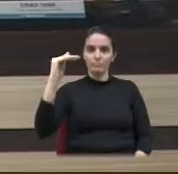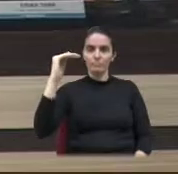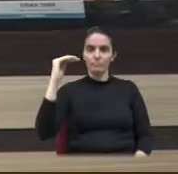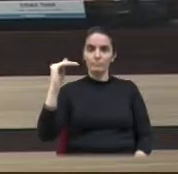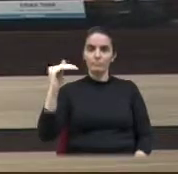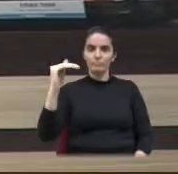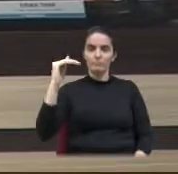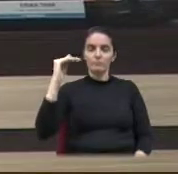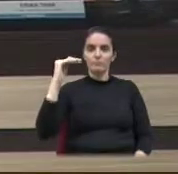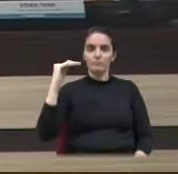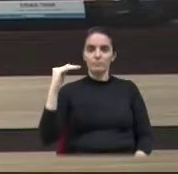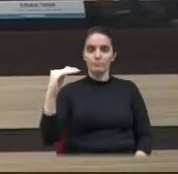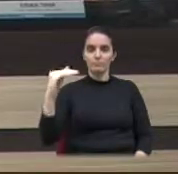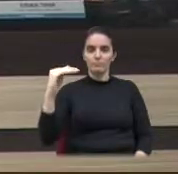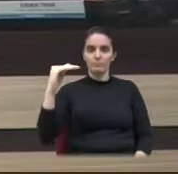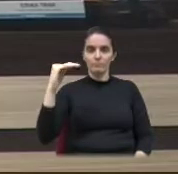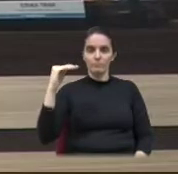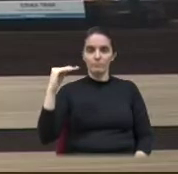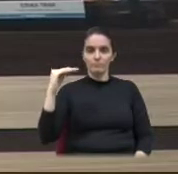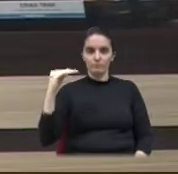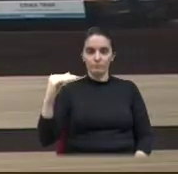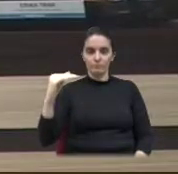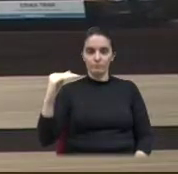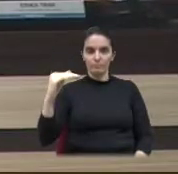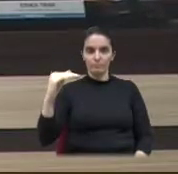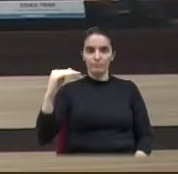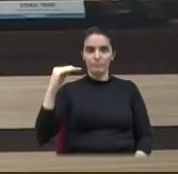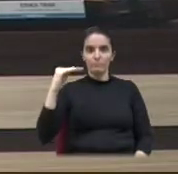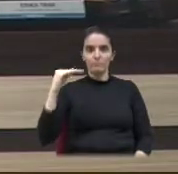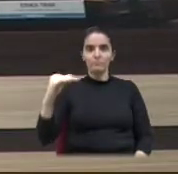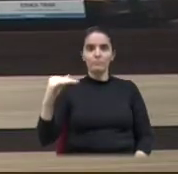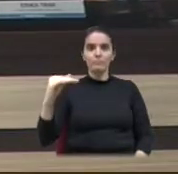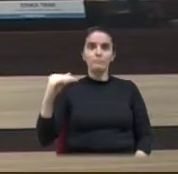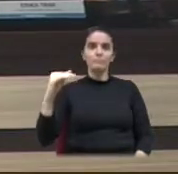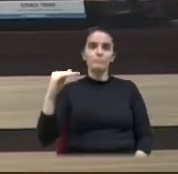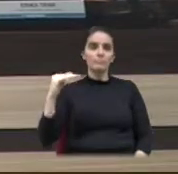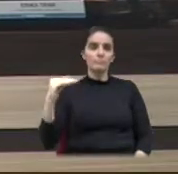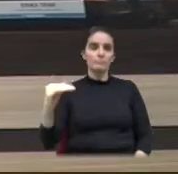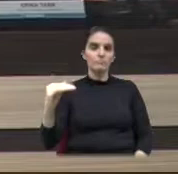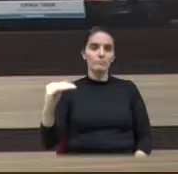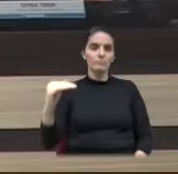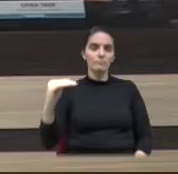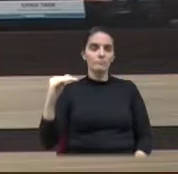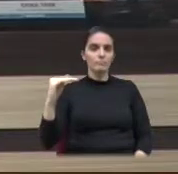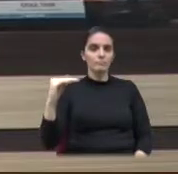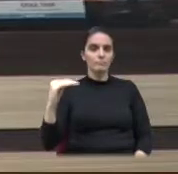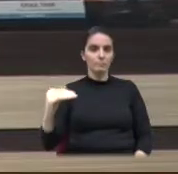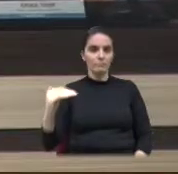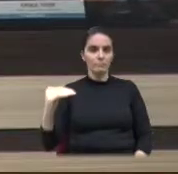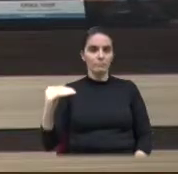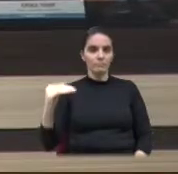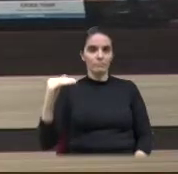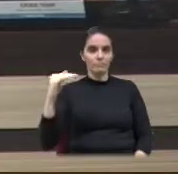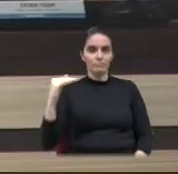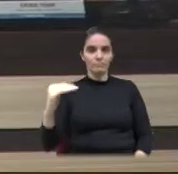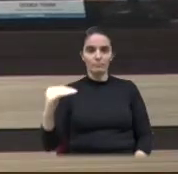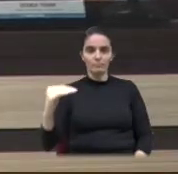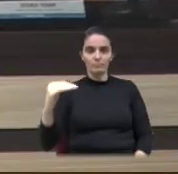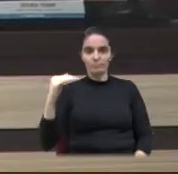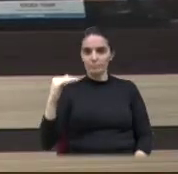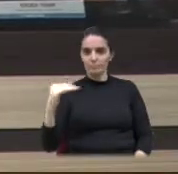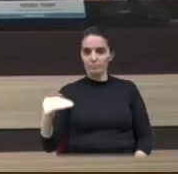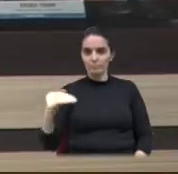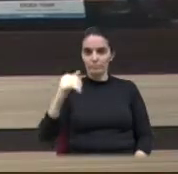121, 122, 123, 124, 125, 126, 127,